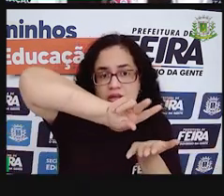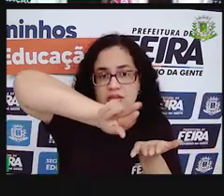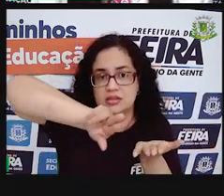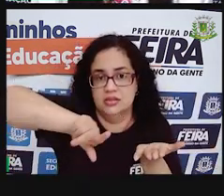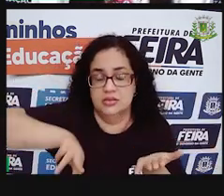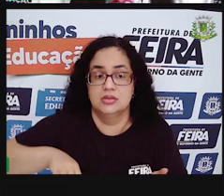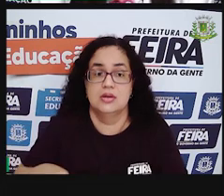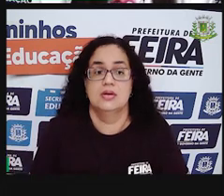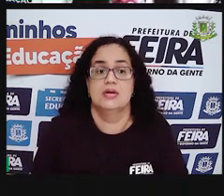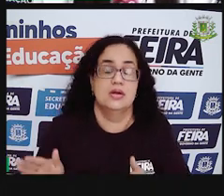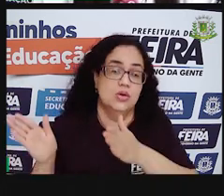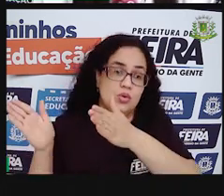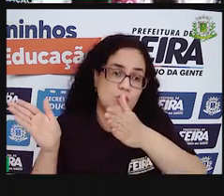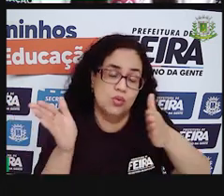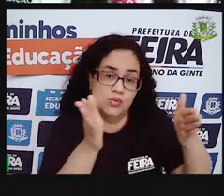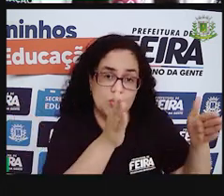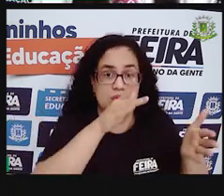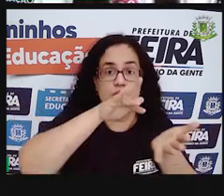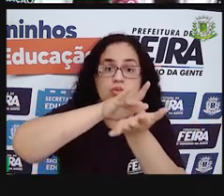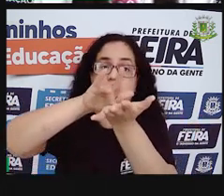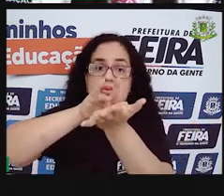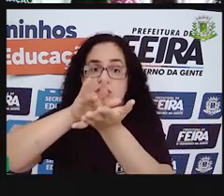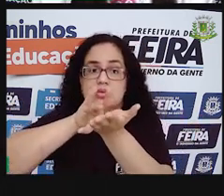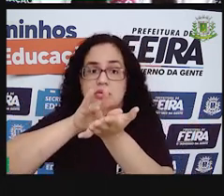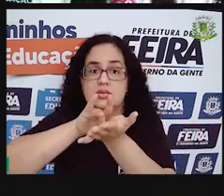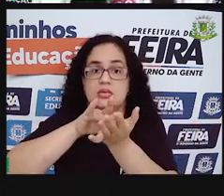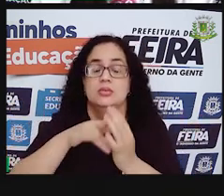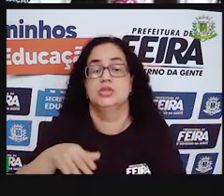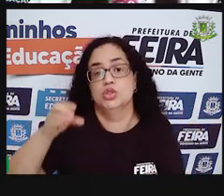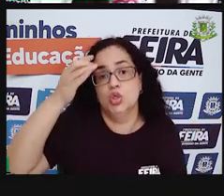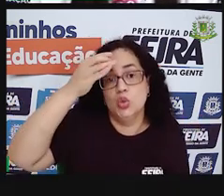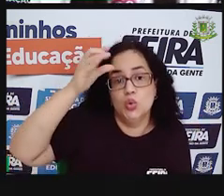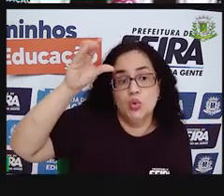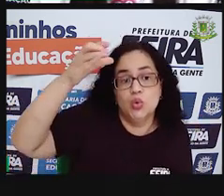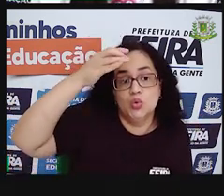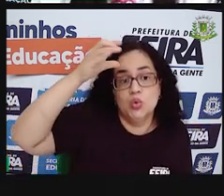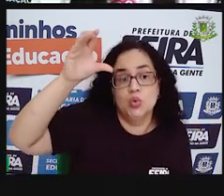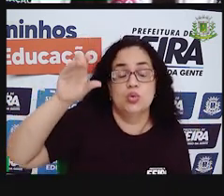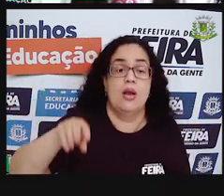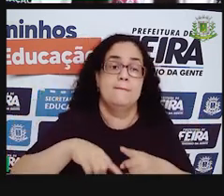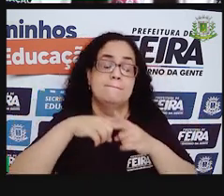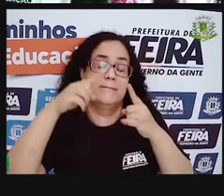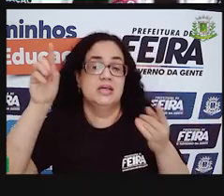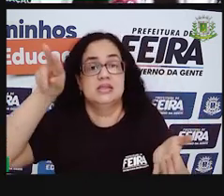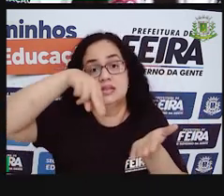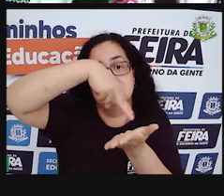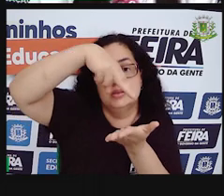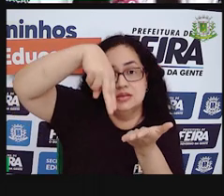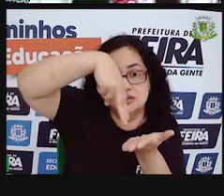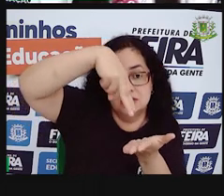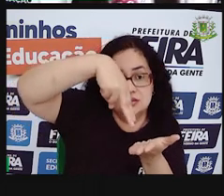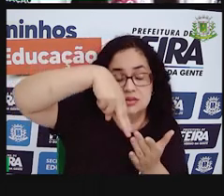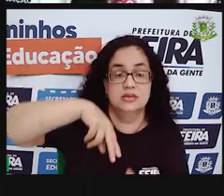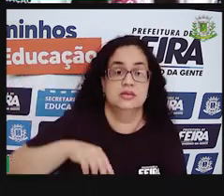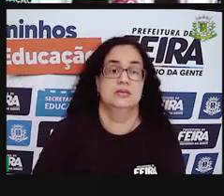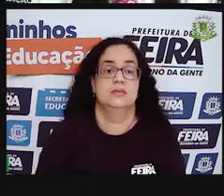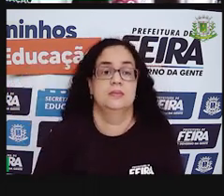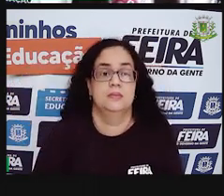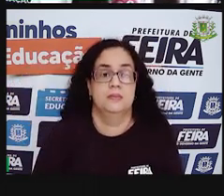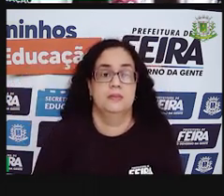esse passeio que o cigano faz por muitas culturas. Mas a dança principal, a